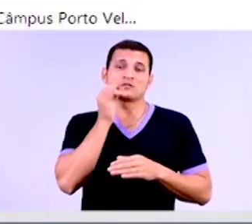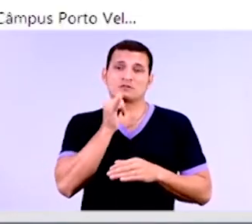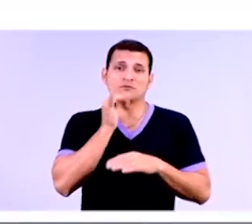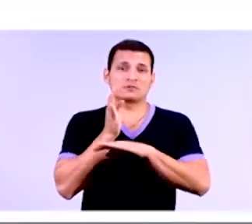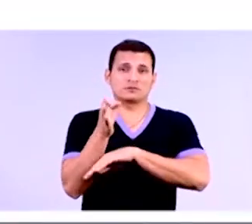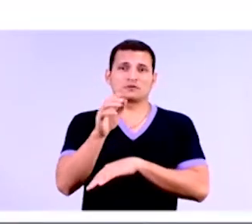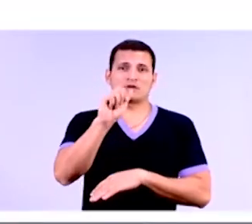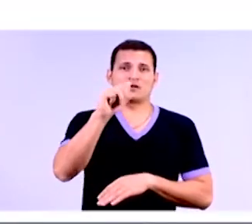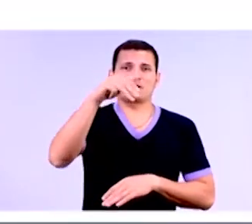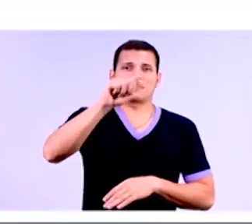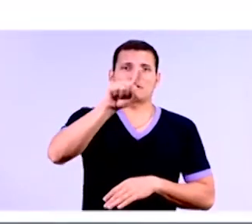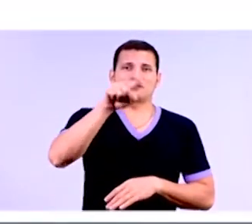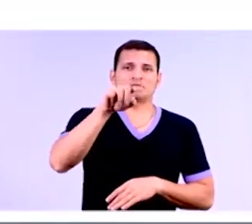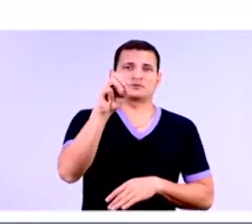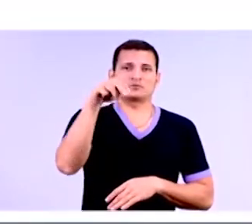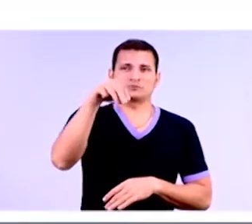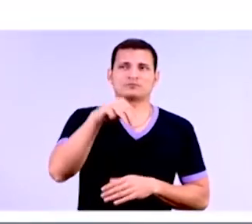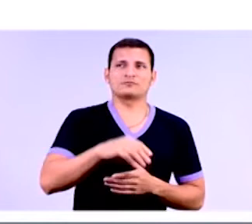Amazon, né?